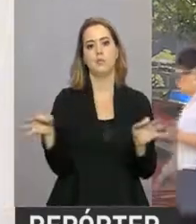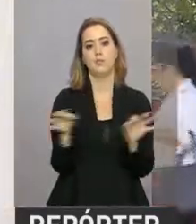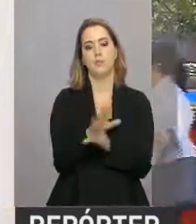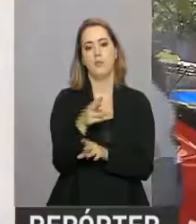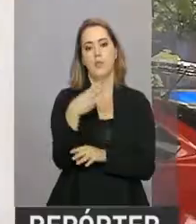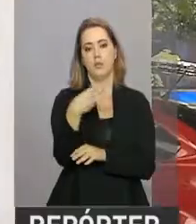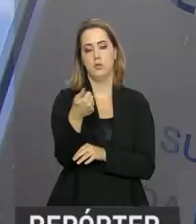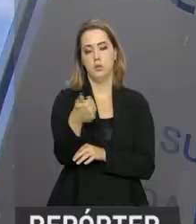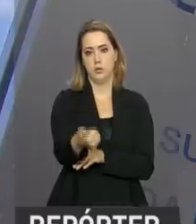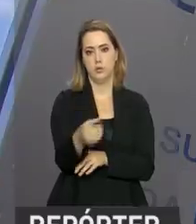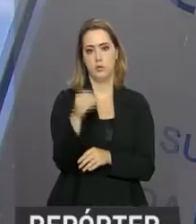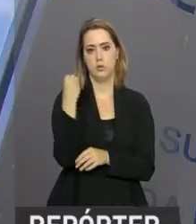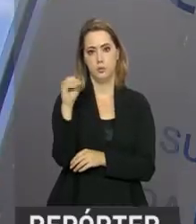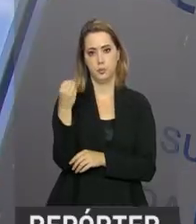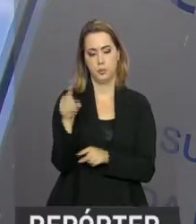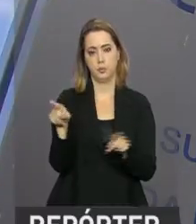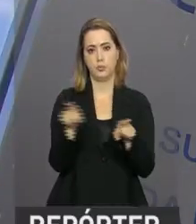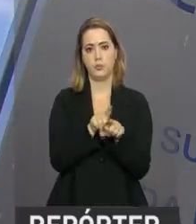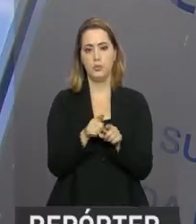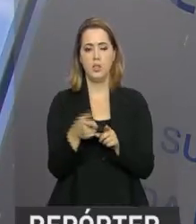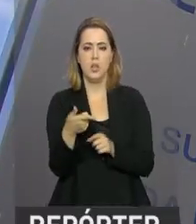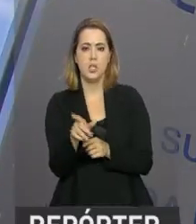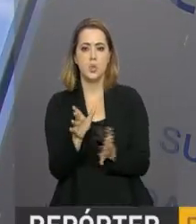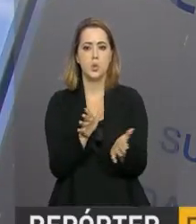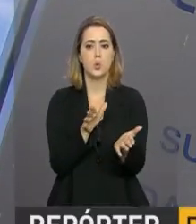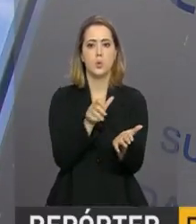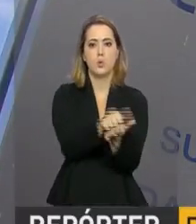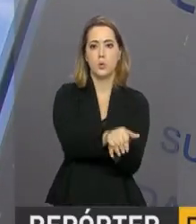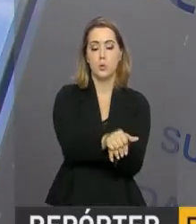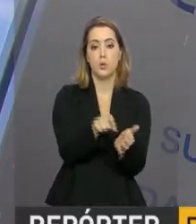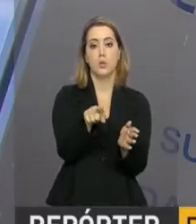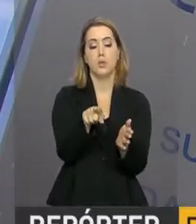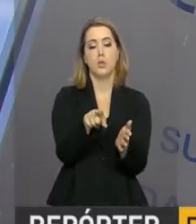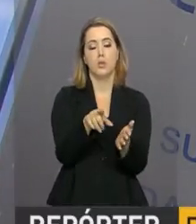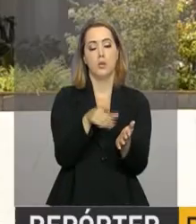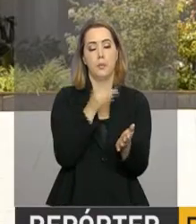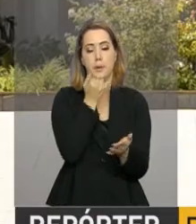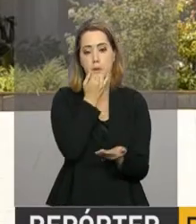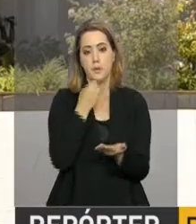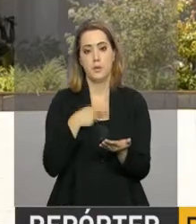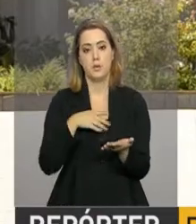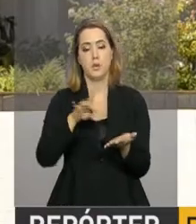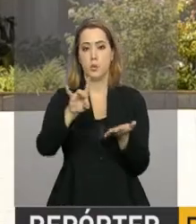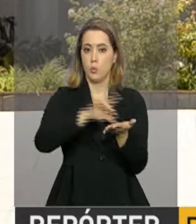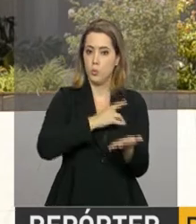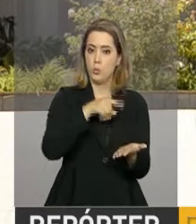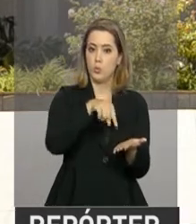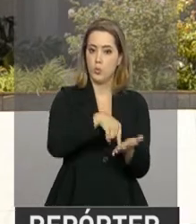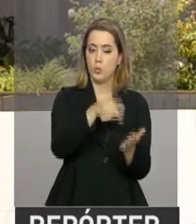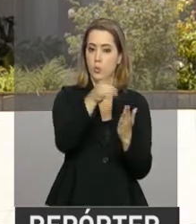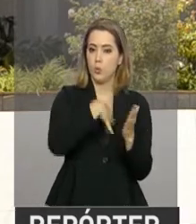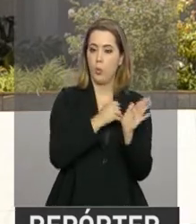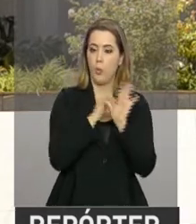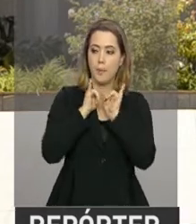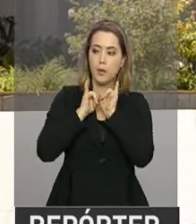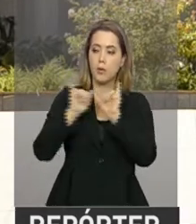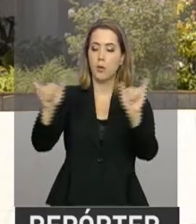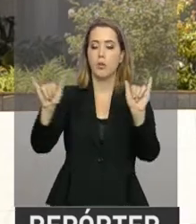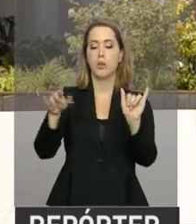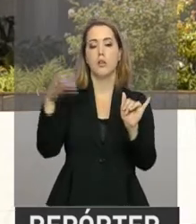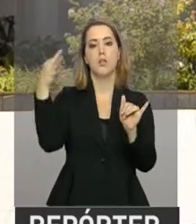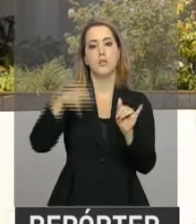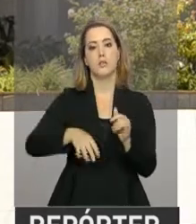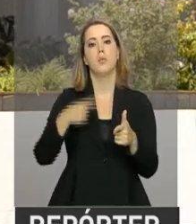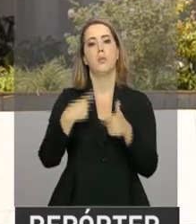31 de outubro quem não fizer a adesão pode vir a ter problemas com a receita federal o banco central e até mesmo com a justiça por crime de evasão